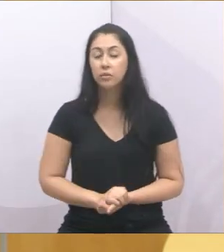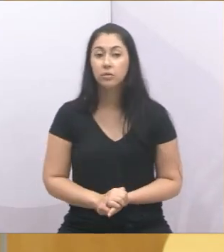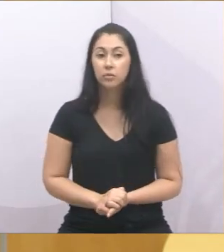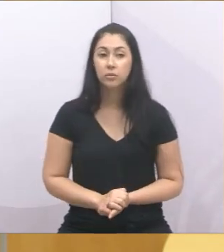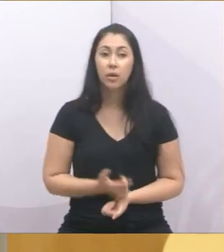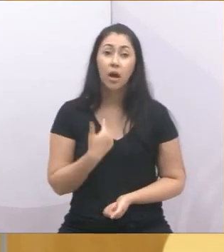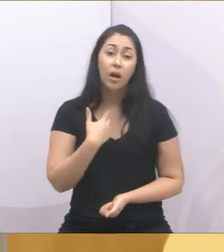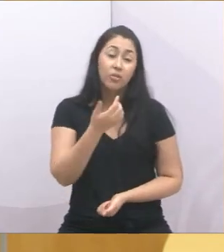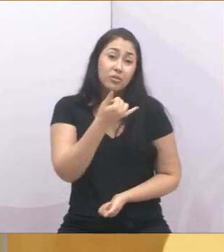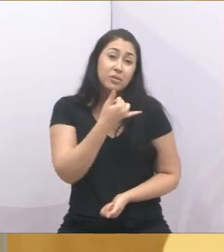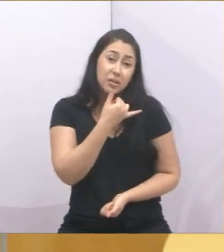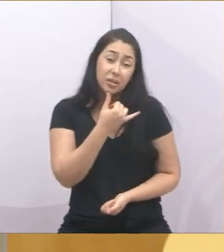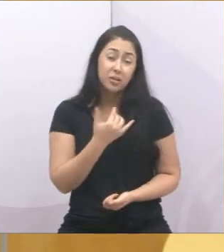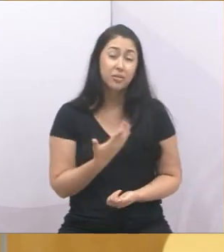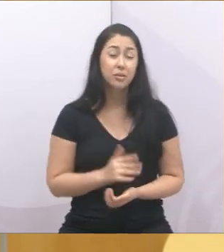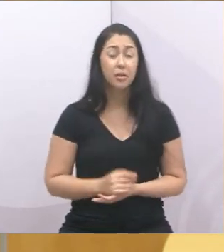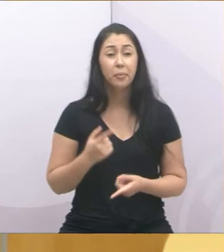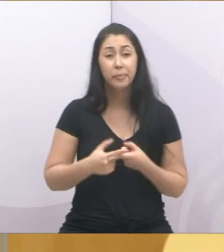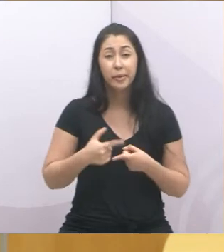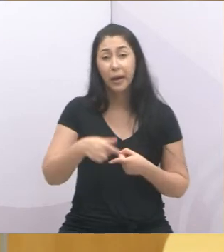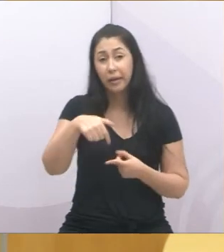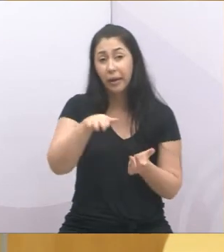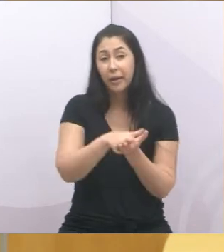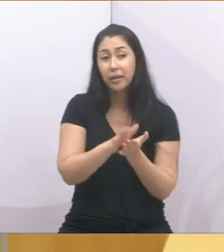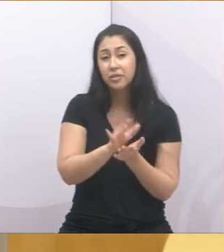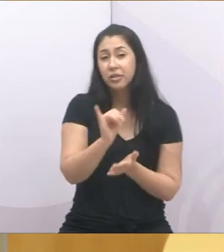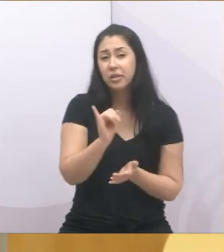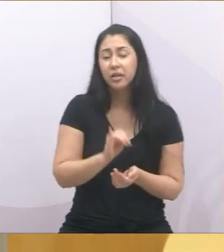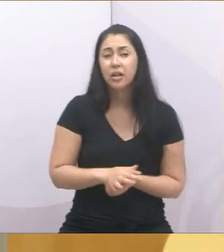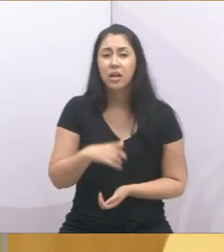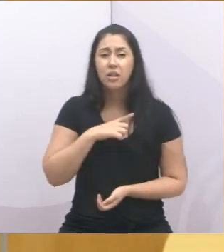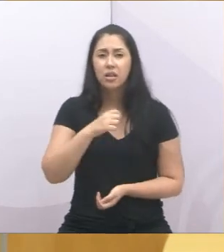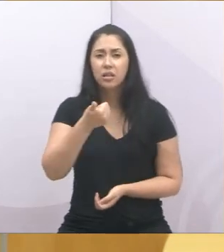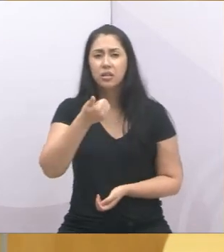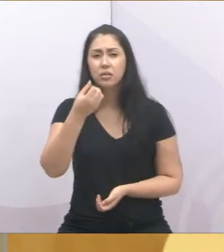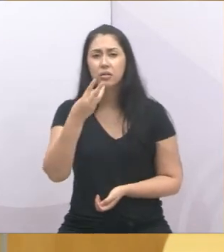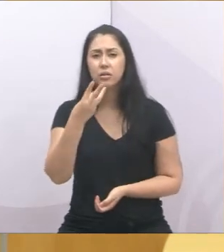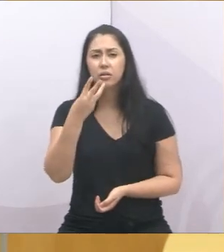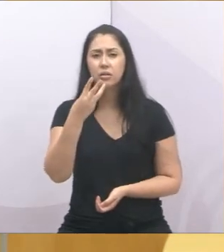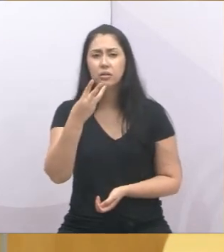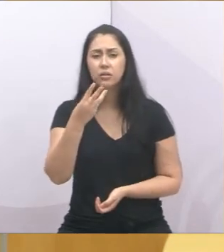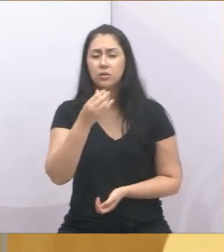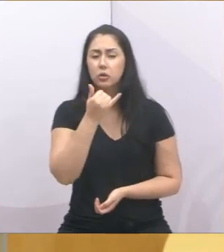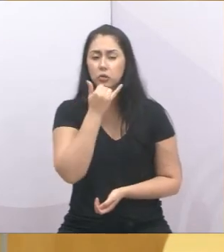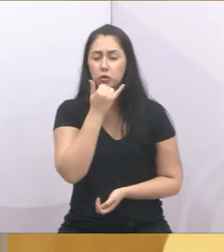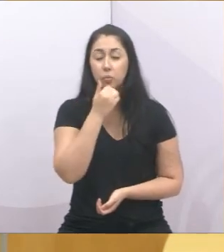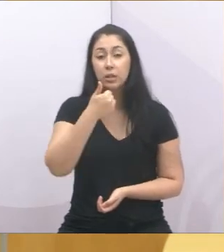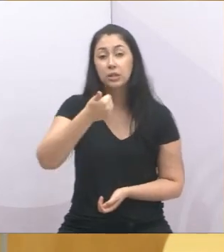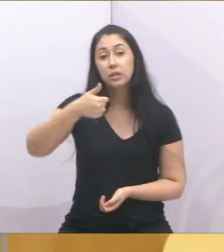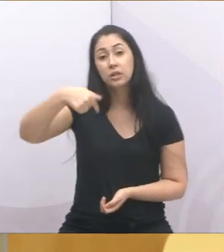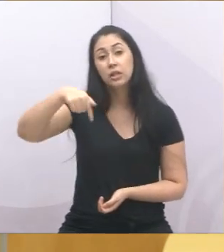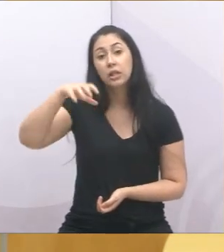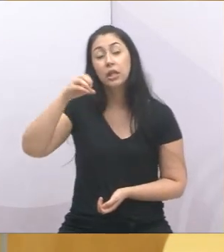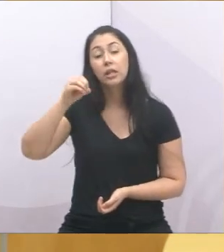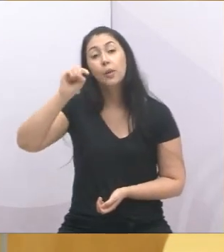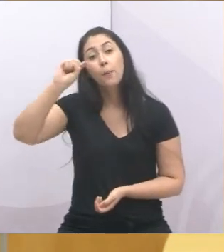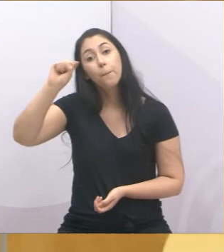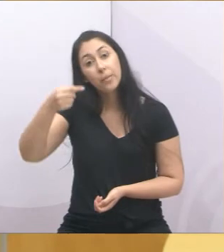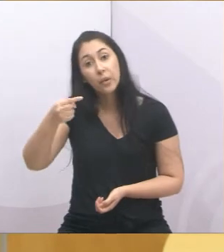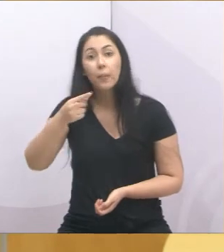fico triste, Lucimar, em ver que nós temos em Jacareí 130, ou seja, 170 mil